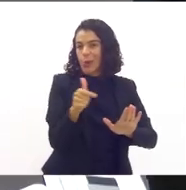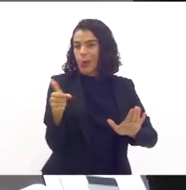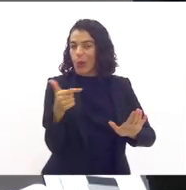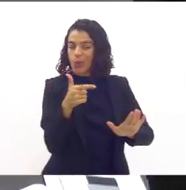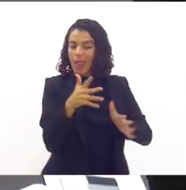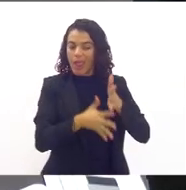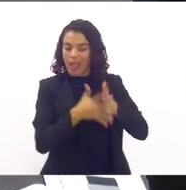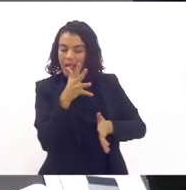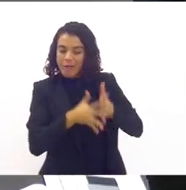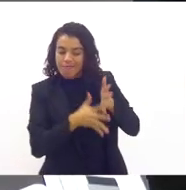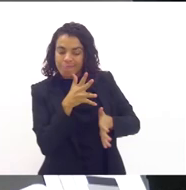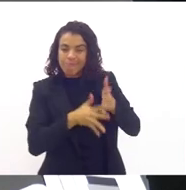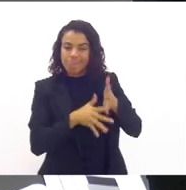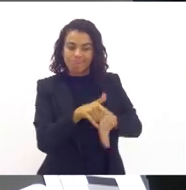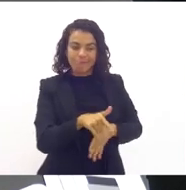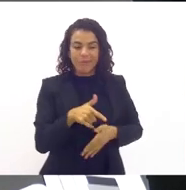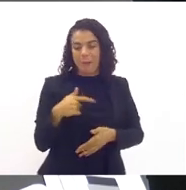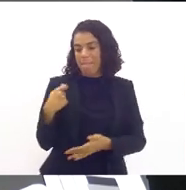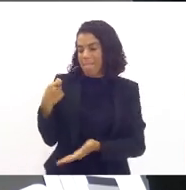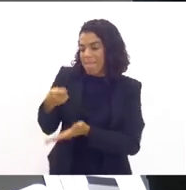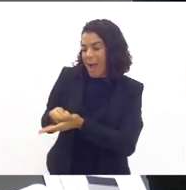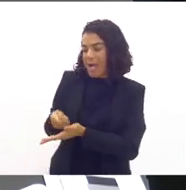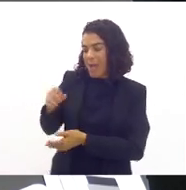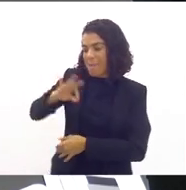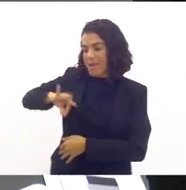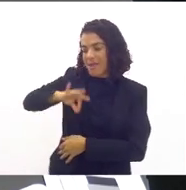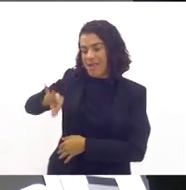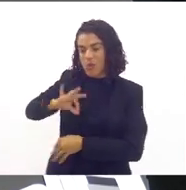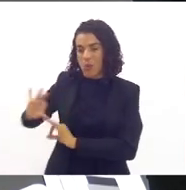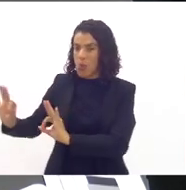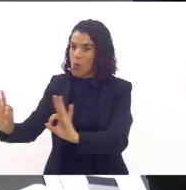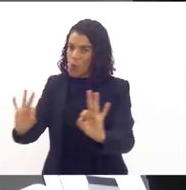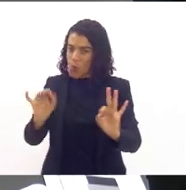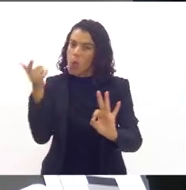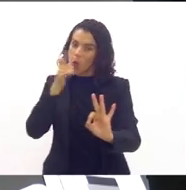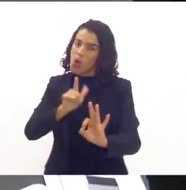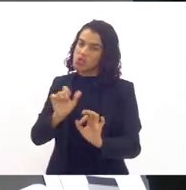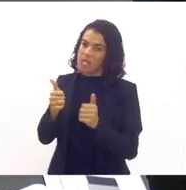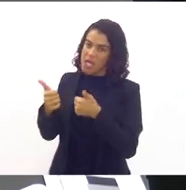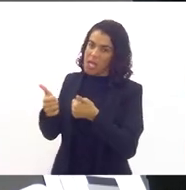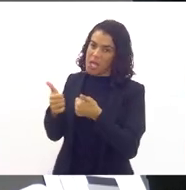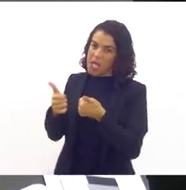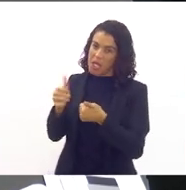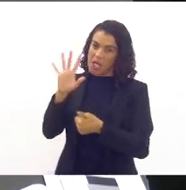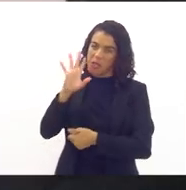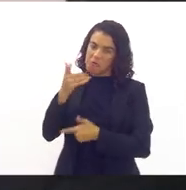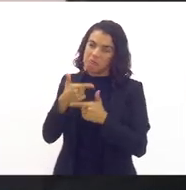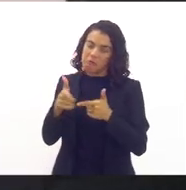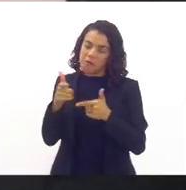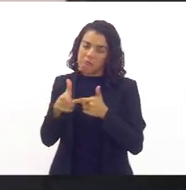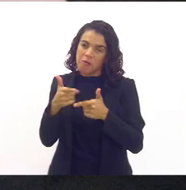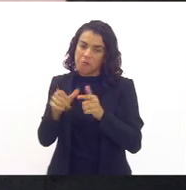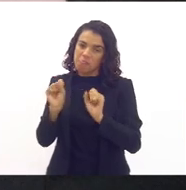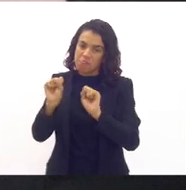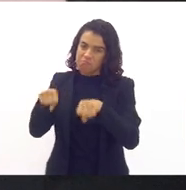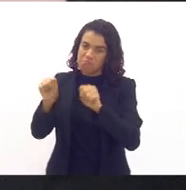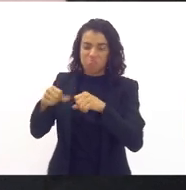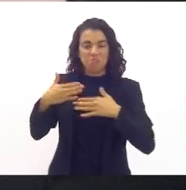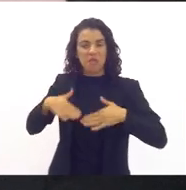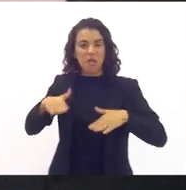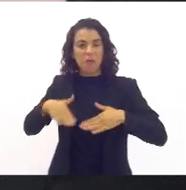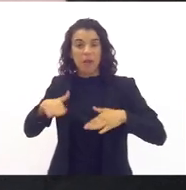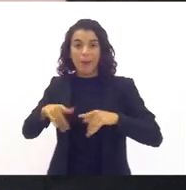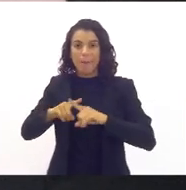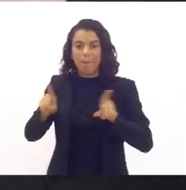comprometimento de pagamento de folha, de pessoal, a gente deve conseguir fechar esse ano com relativa tranquilidade, mas